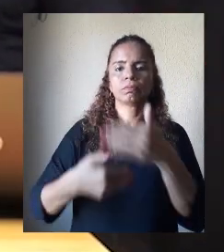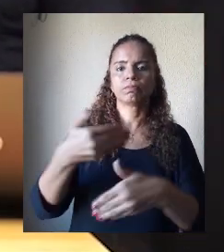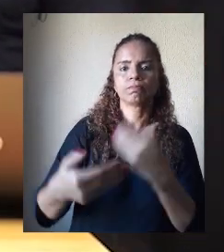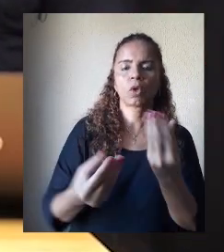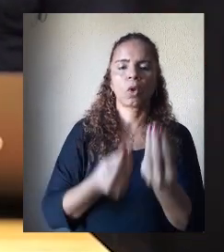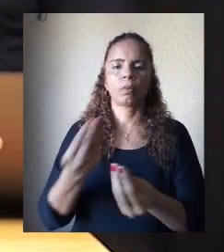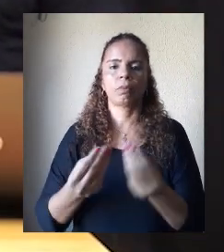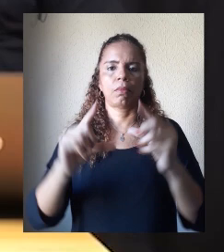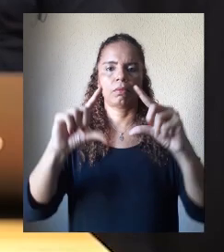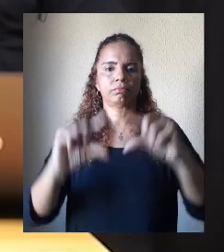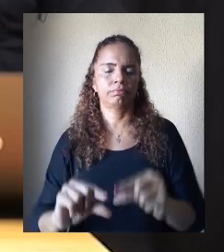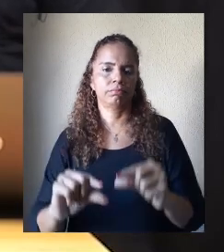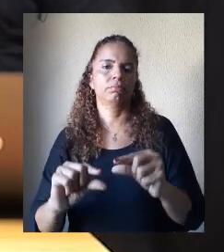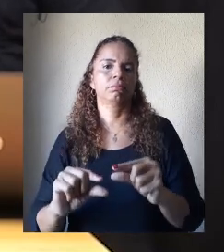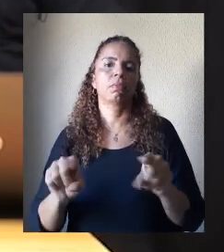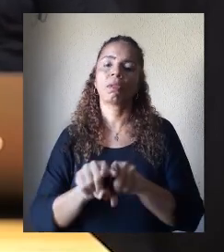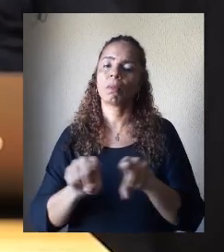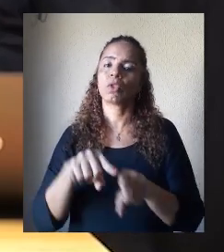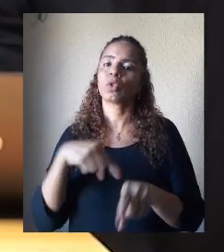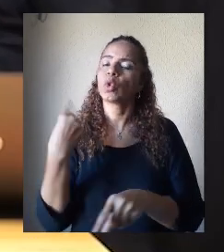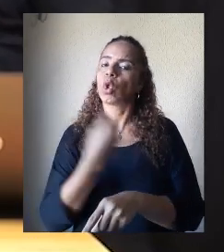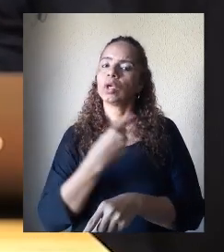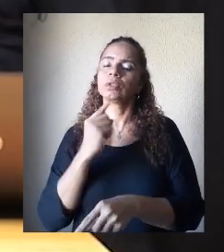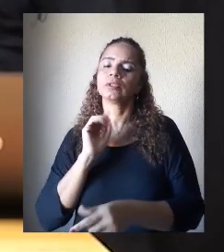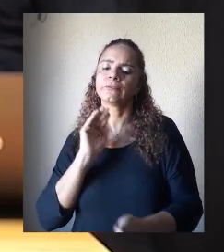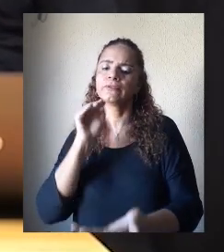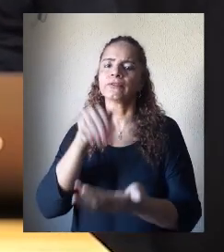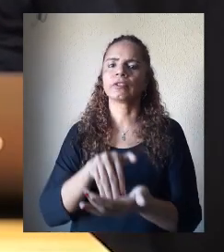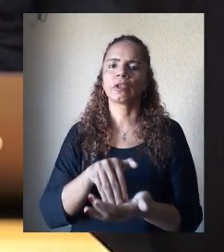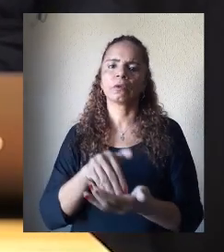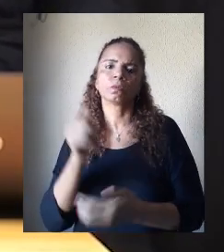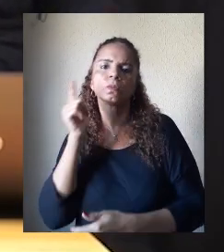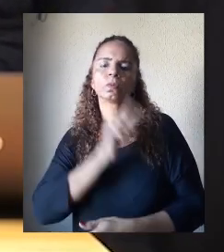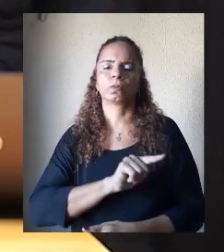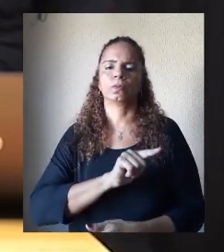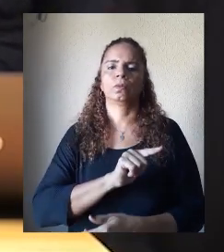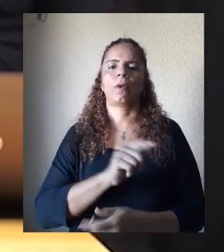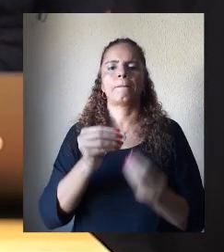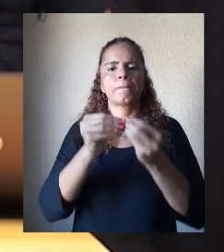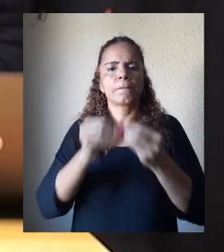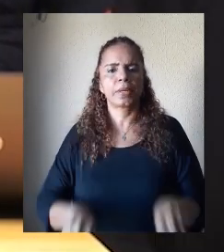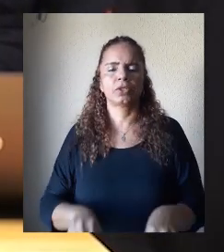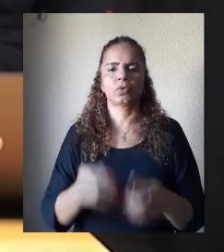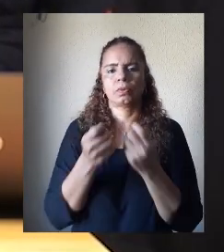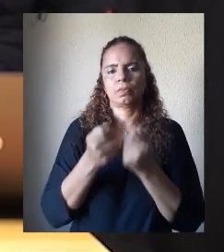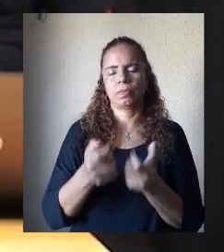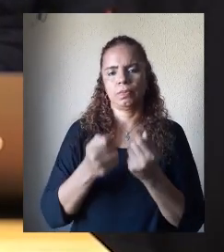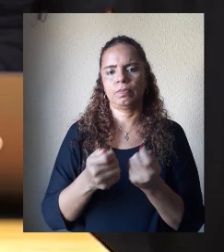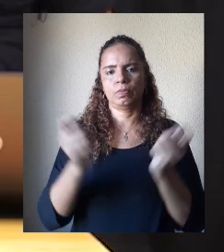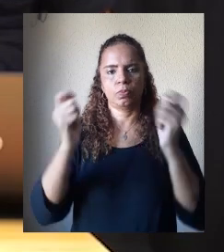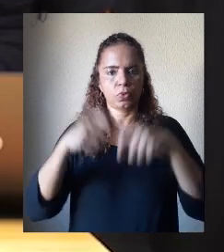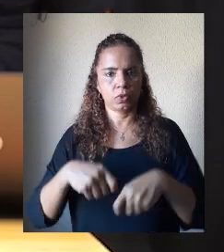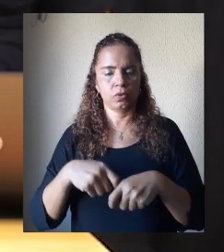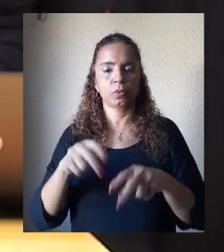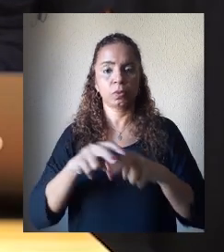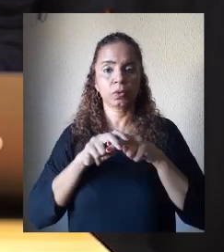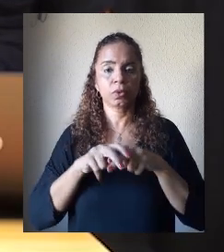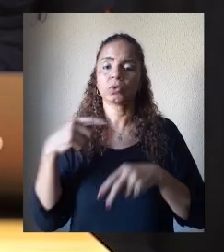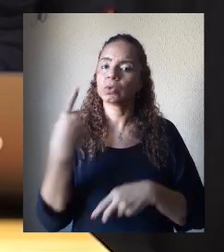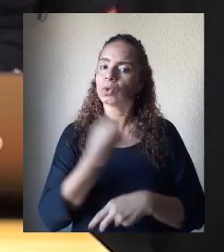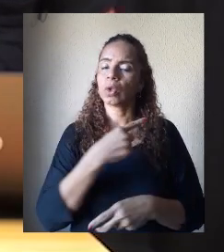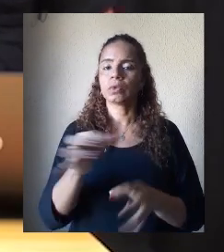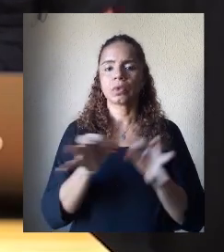para chegar ao final desse processo com o mínimo de prejuízos possíveis. Nesse intuito, a